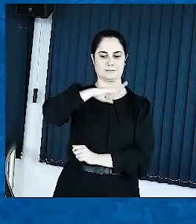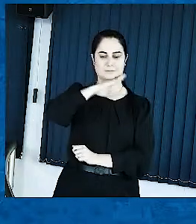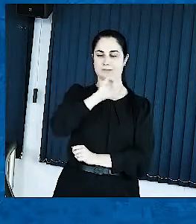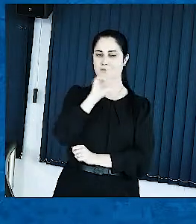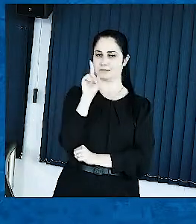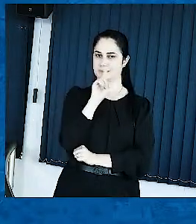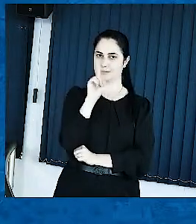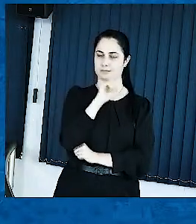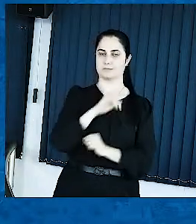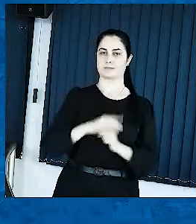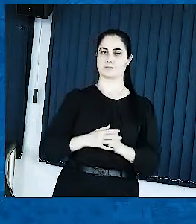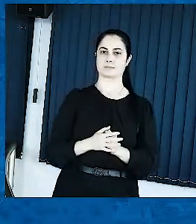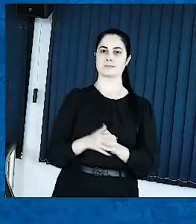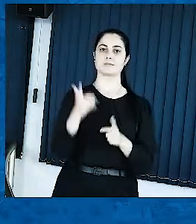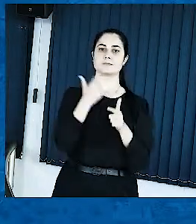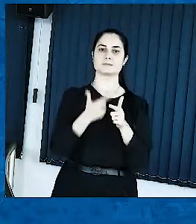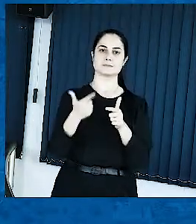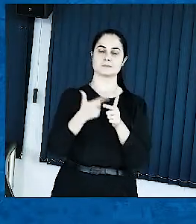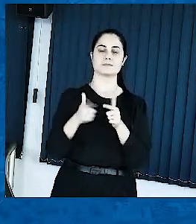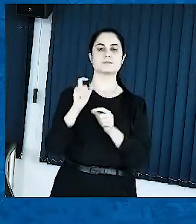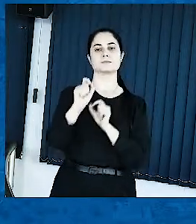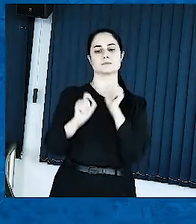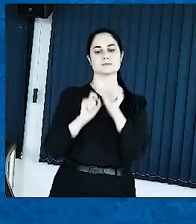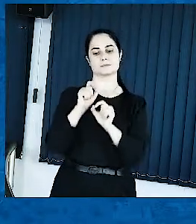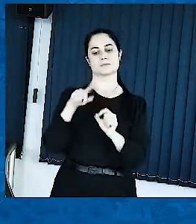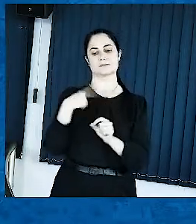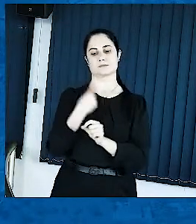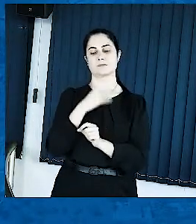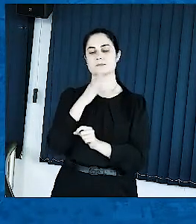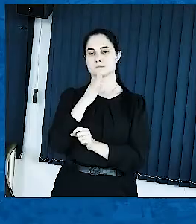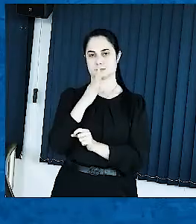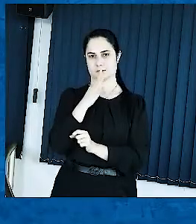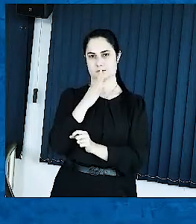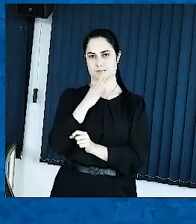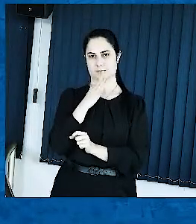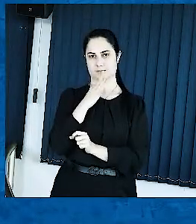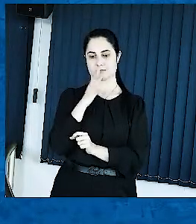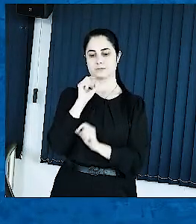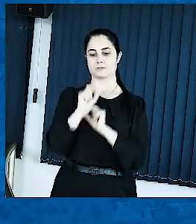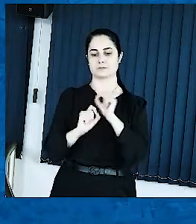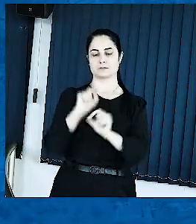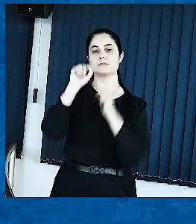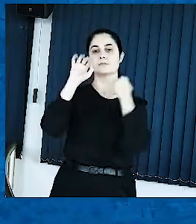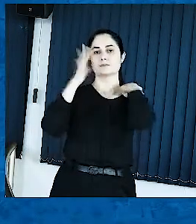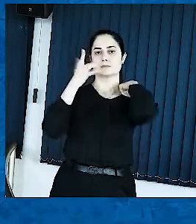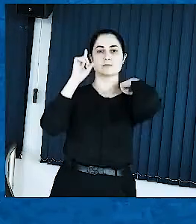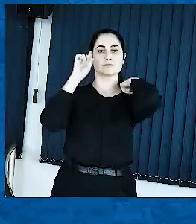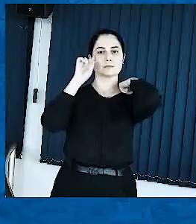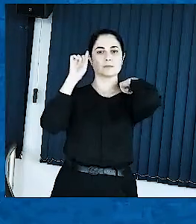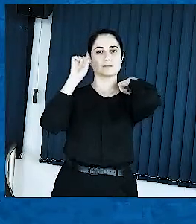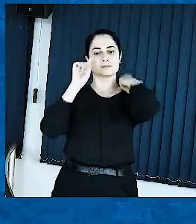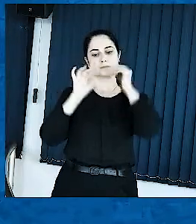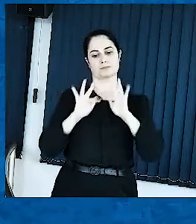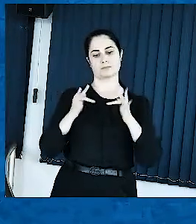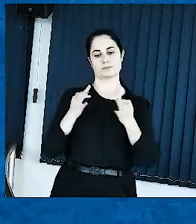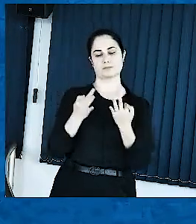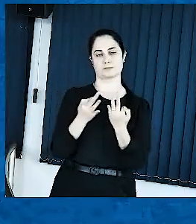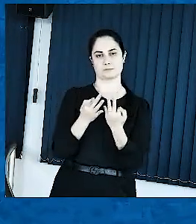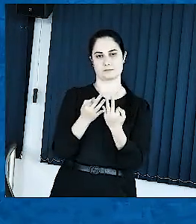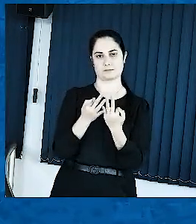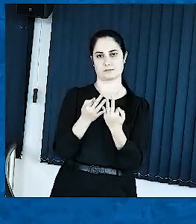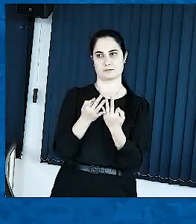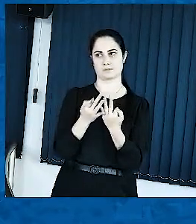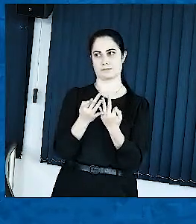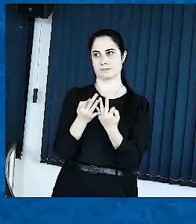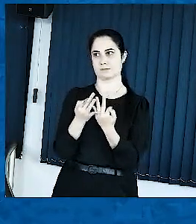aqui. Qual que é a realidade que a gente conhece? O que acontece no dia a dia dessas famílias?